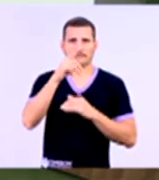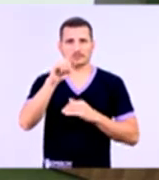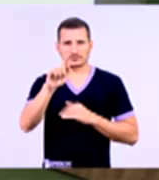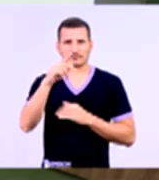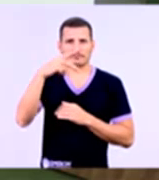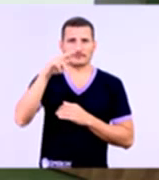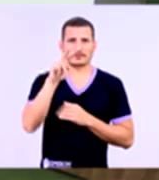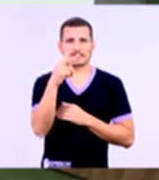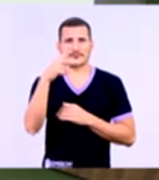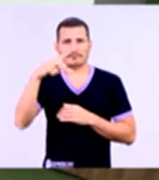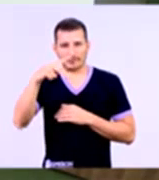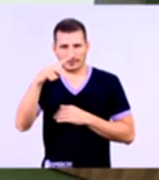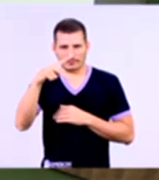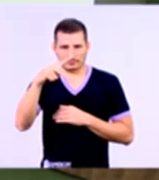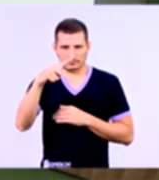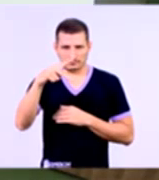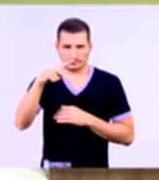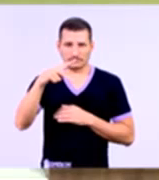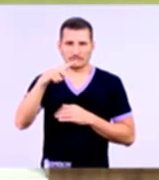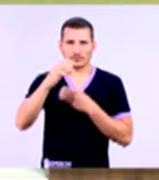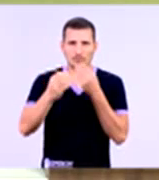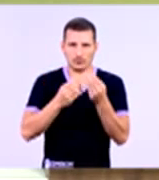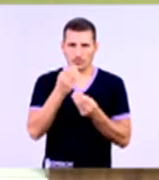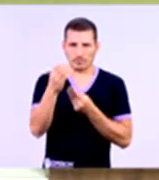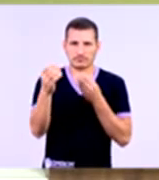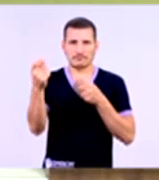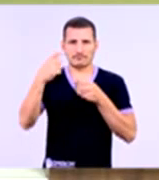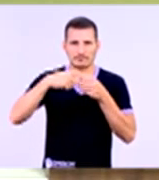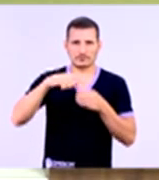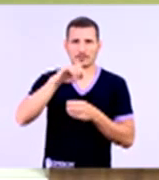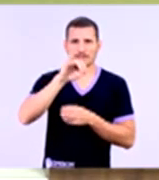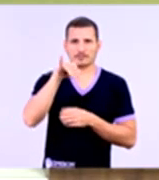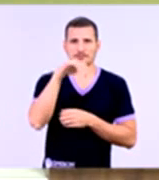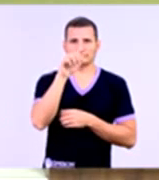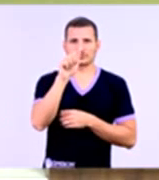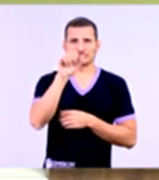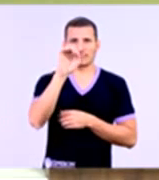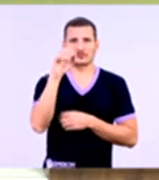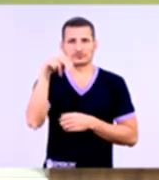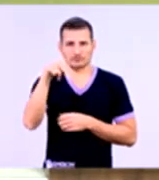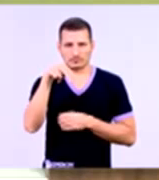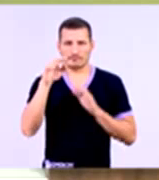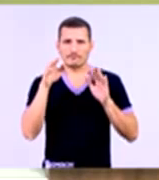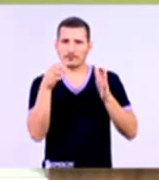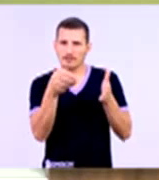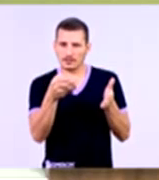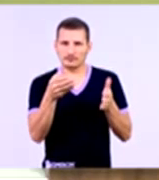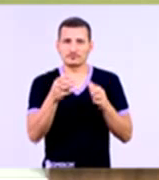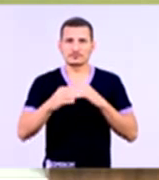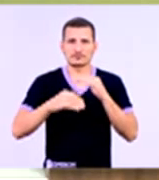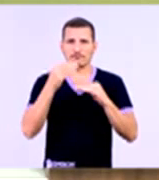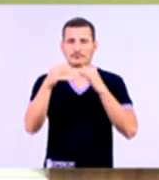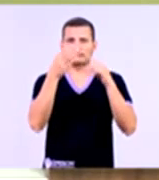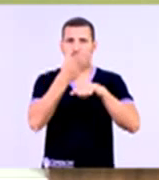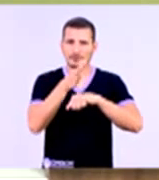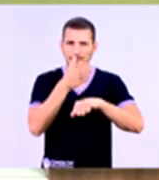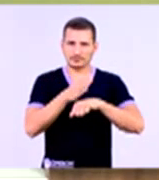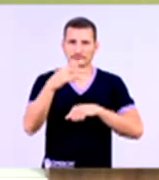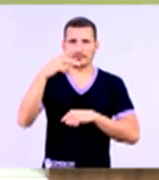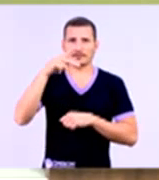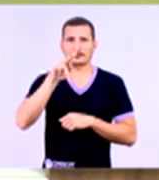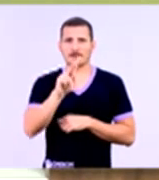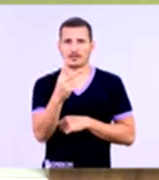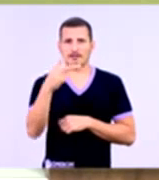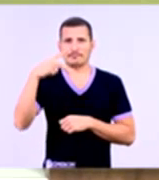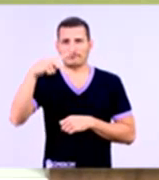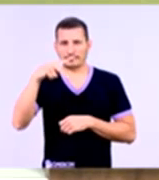que retorne um conteúdo JSON, né? Então, essa atividade é focada no desenvolvimento prático de uma página PHP que retorna,